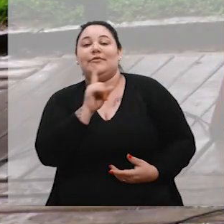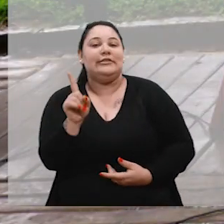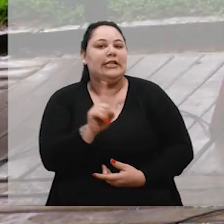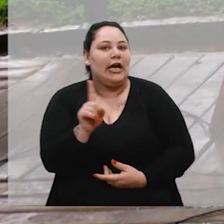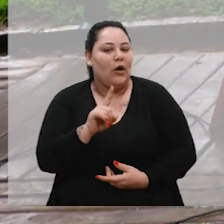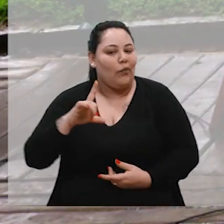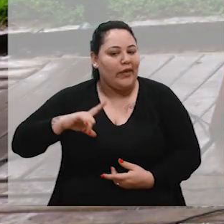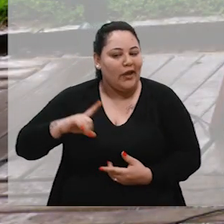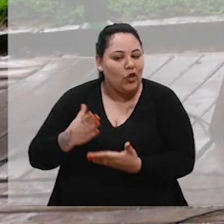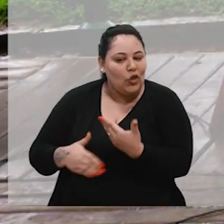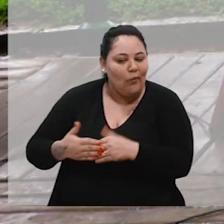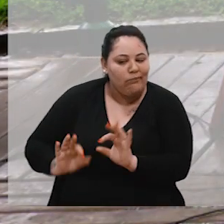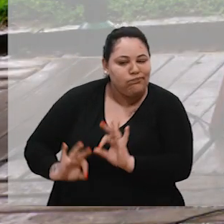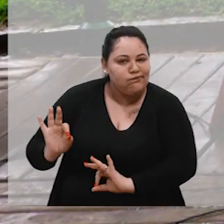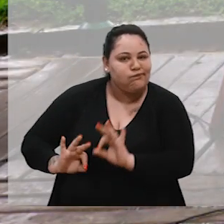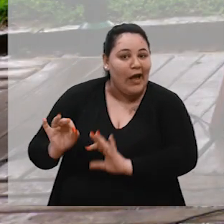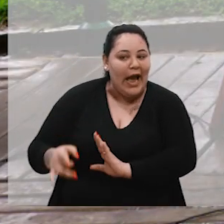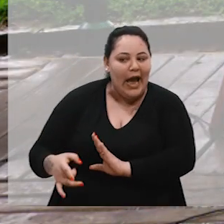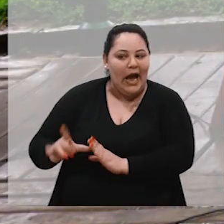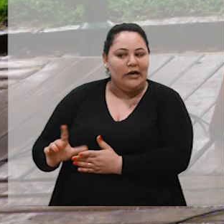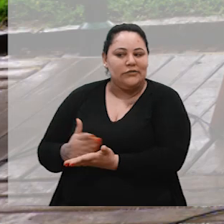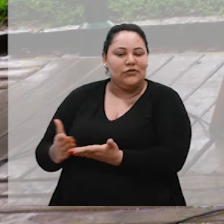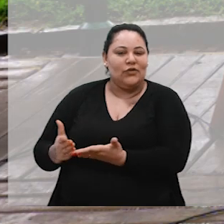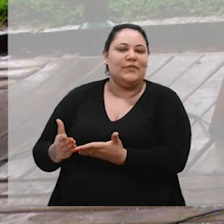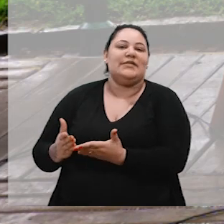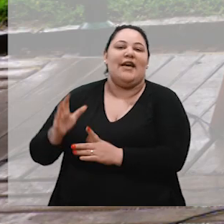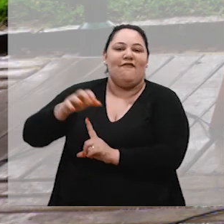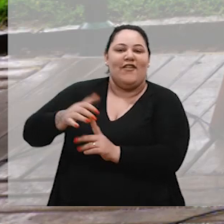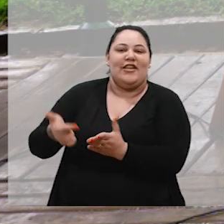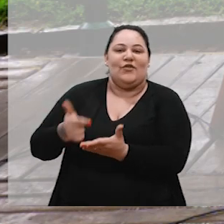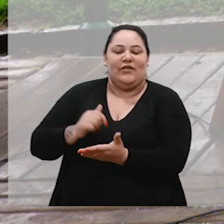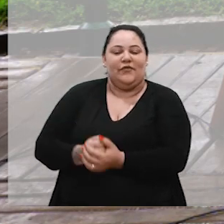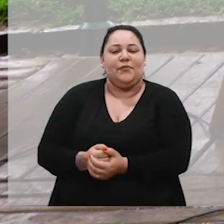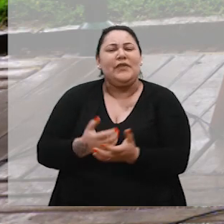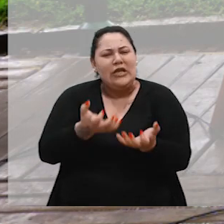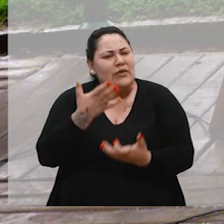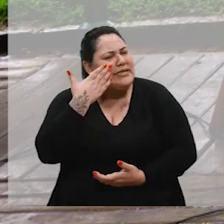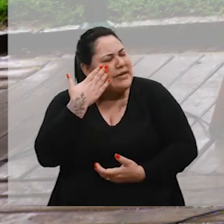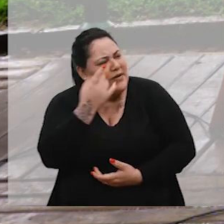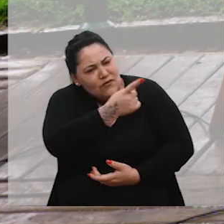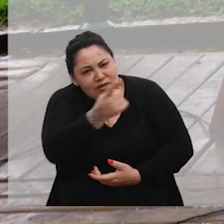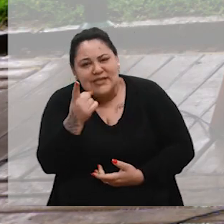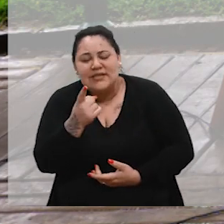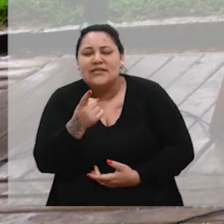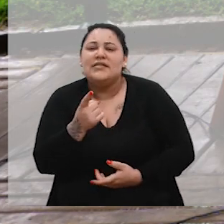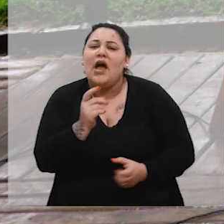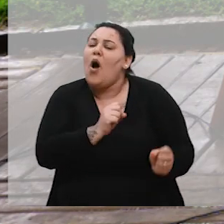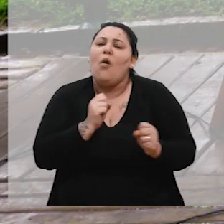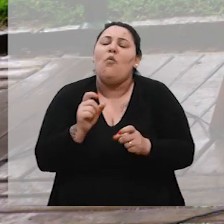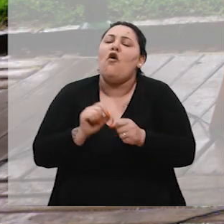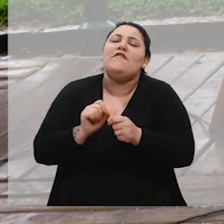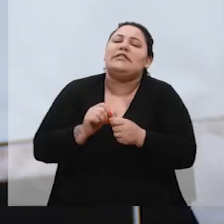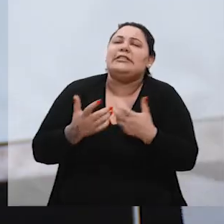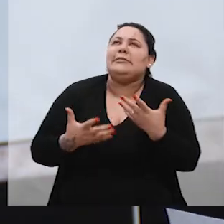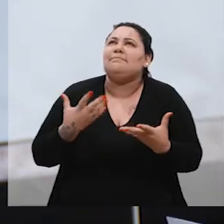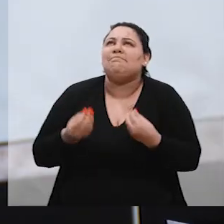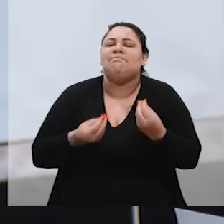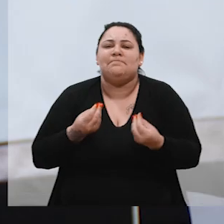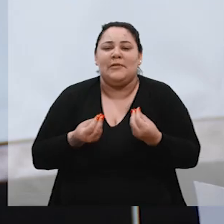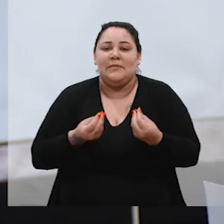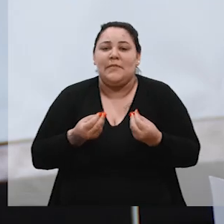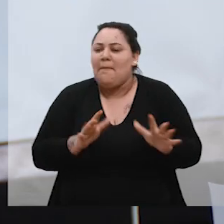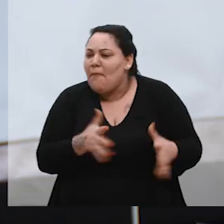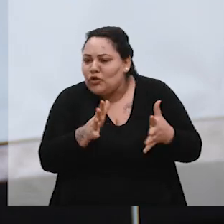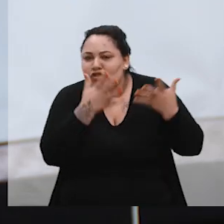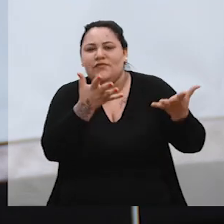uma construção. E eu queria entender de vocês, assim, o que a gente pode fazer para estimular